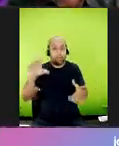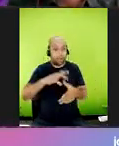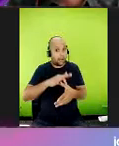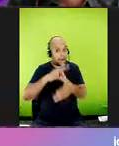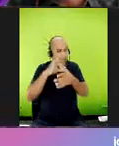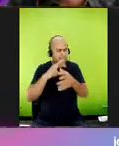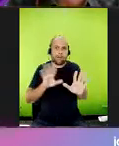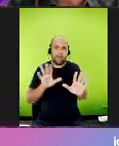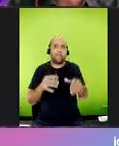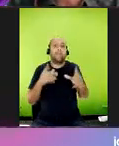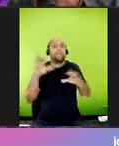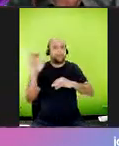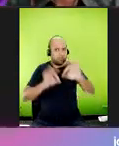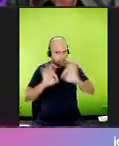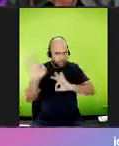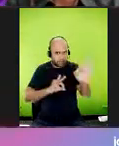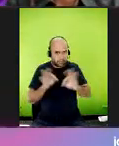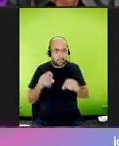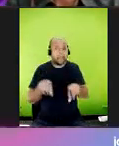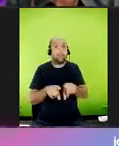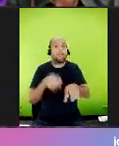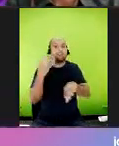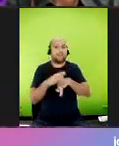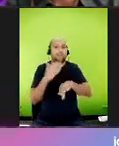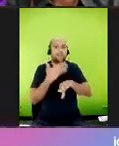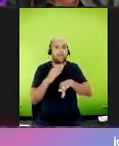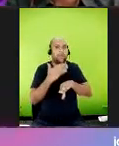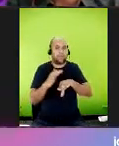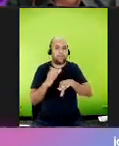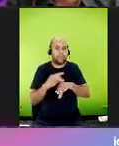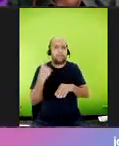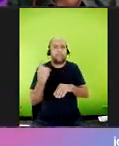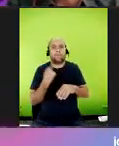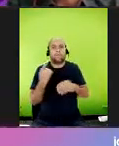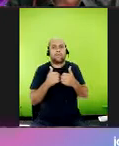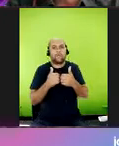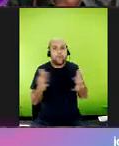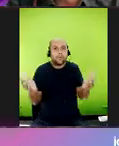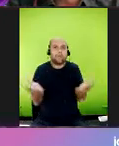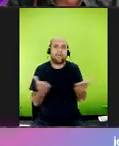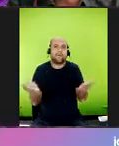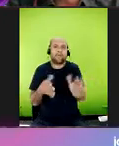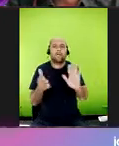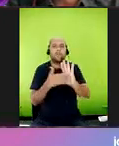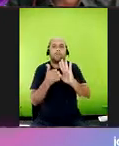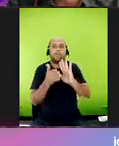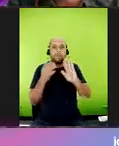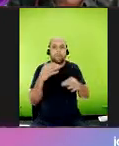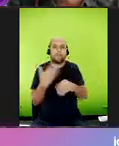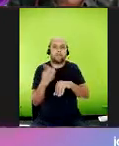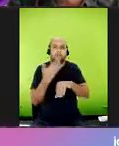mas sai preparado para isso de estágio é nós estamos abrindo agora é o programa de estágio da Vale